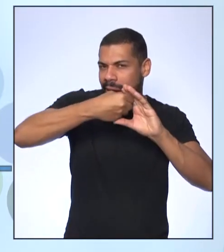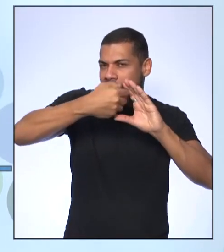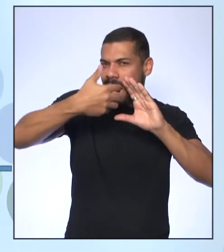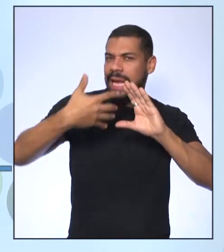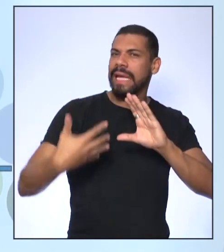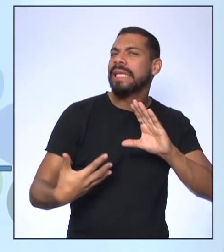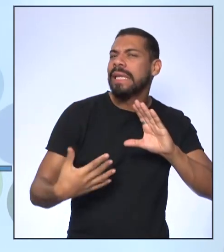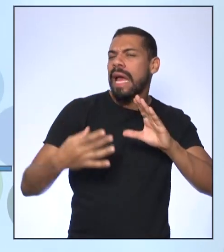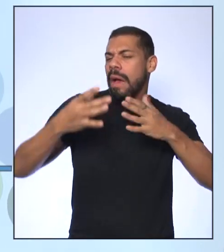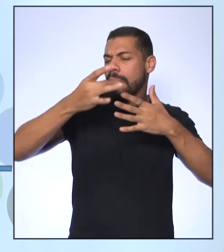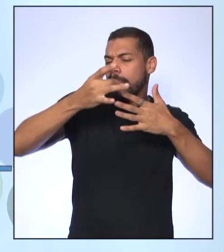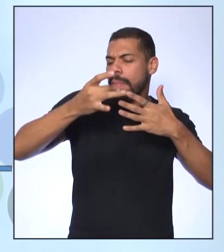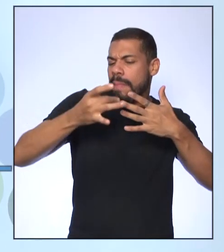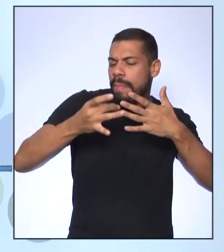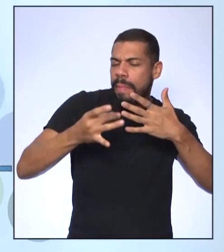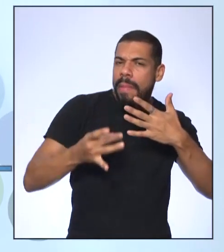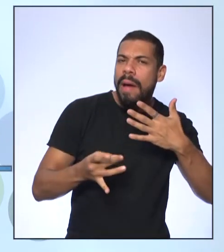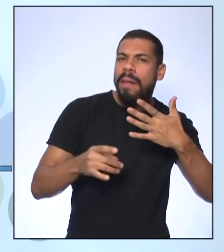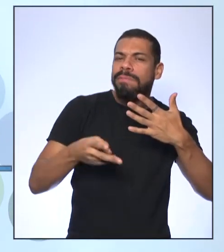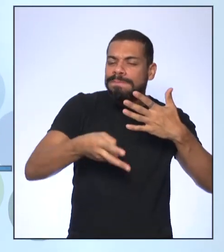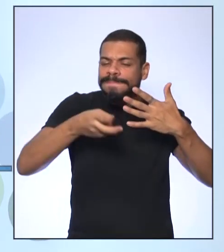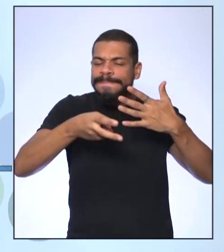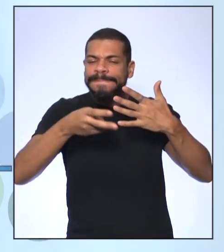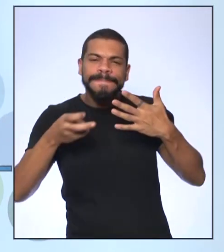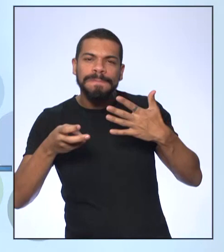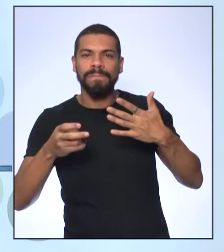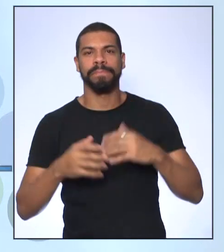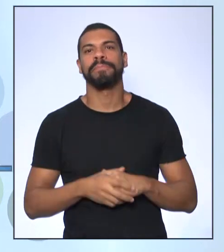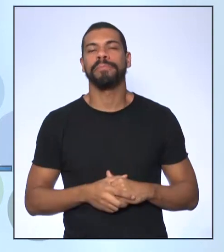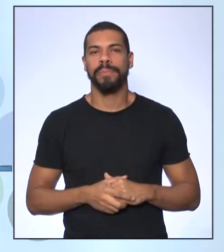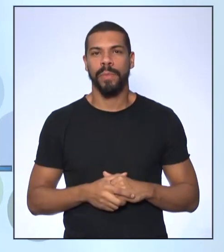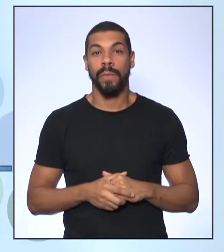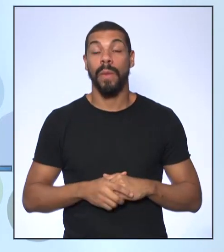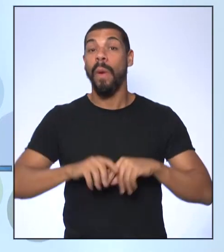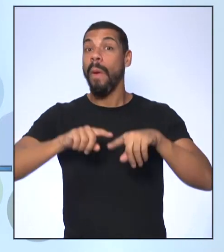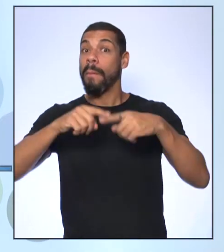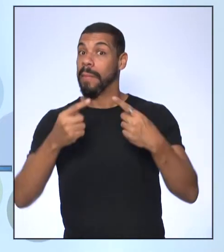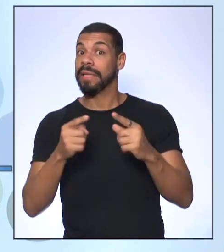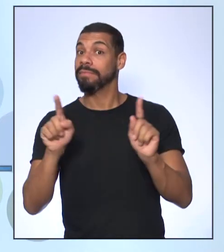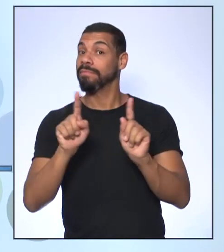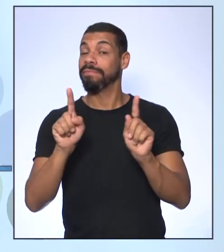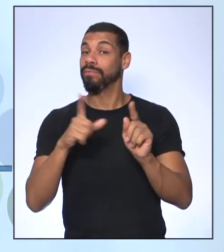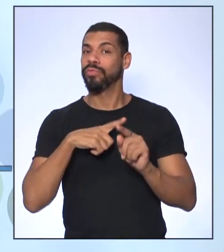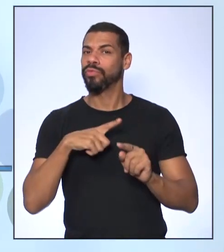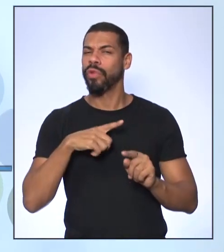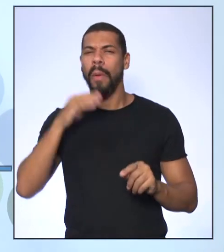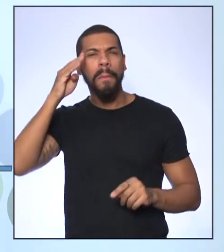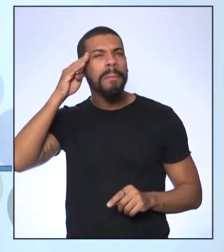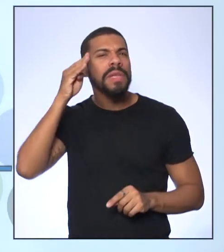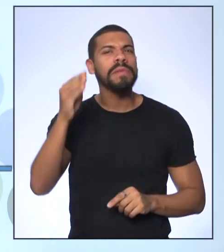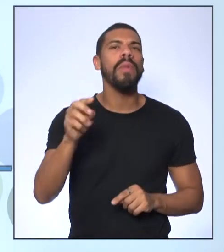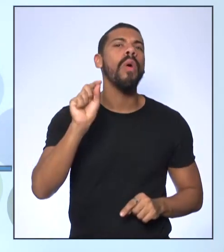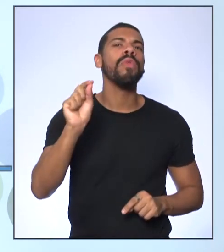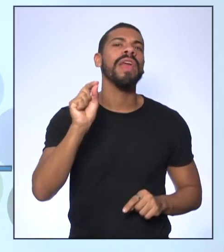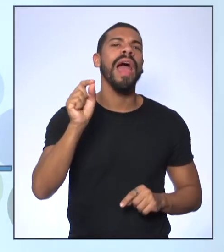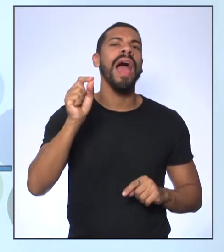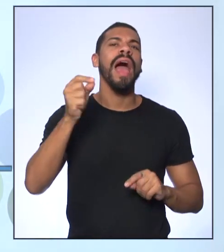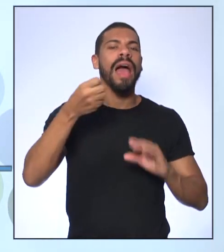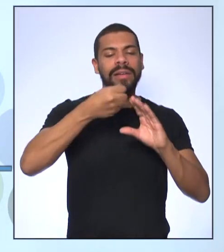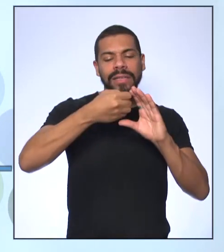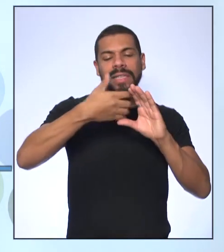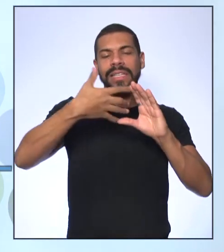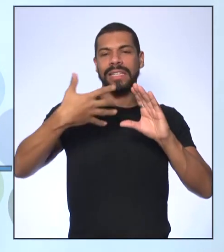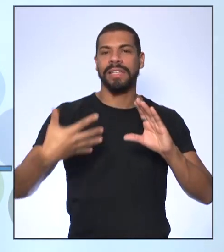que definem algo para ser um ser vivo, mas ele não tem a principal característica, que é o